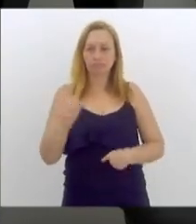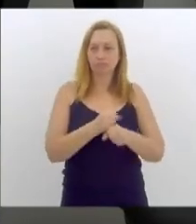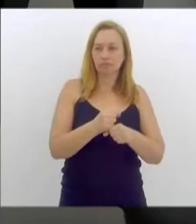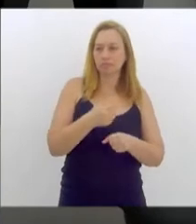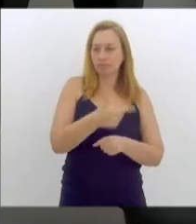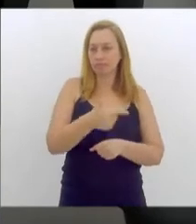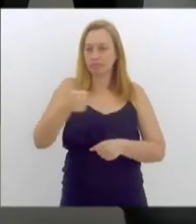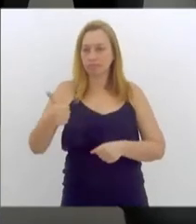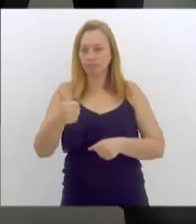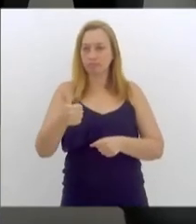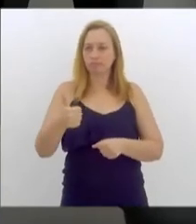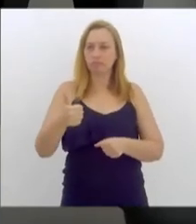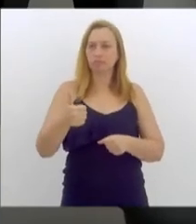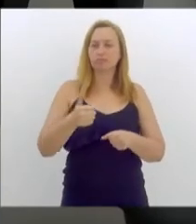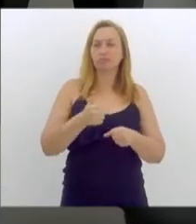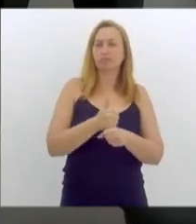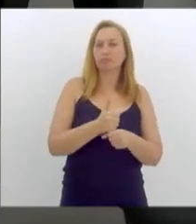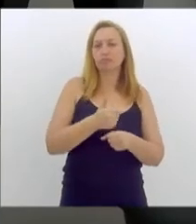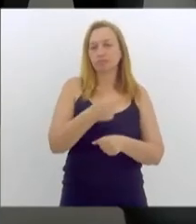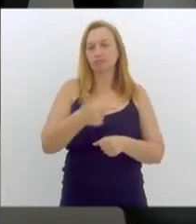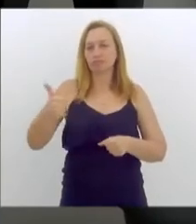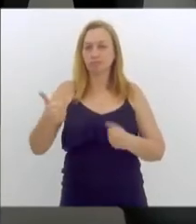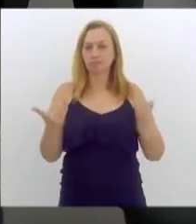de 400 milhões